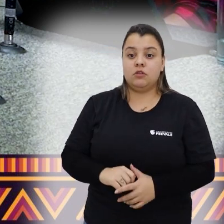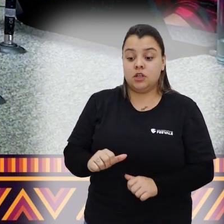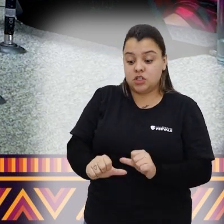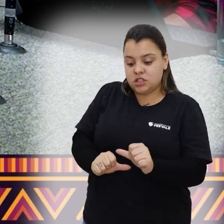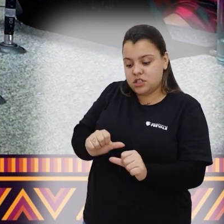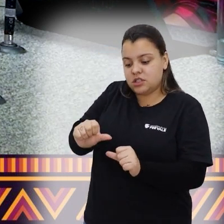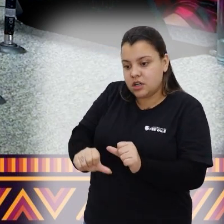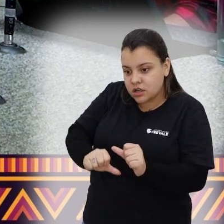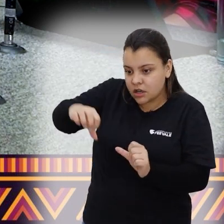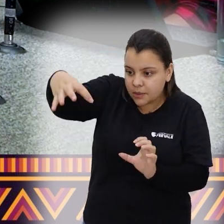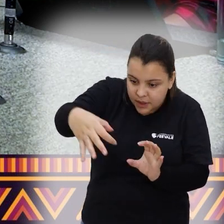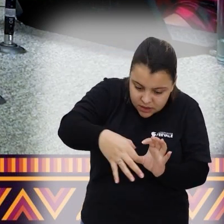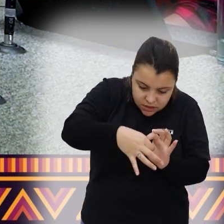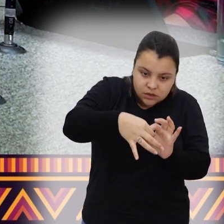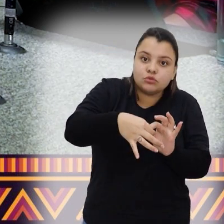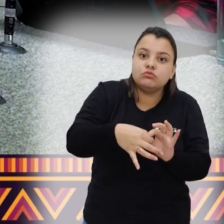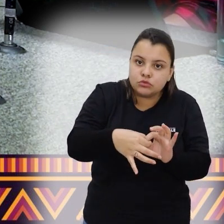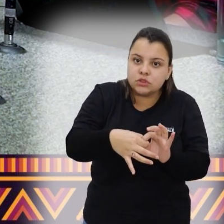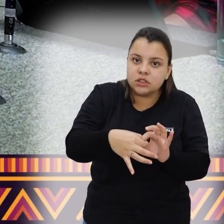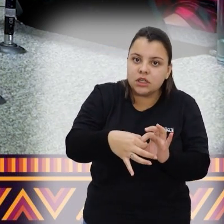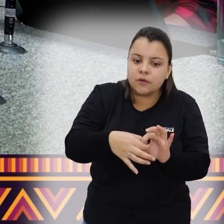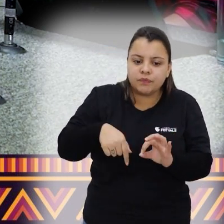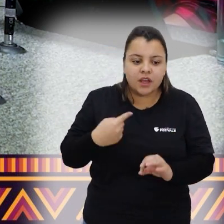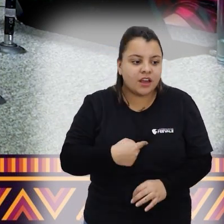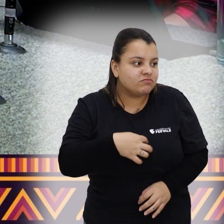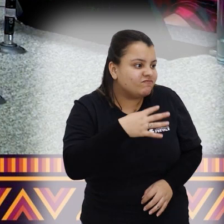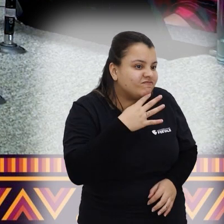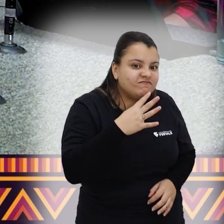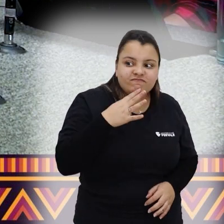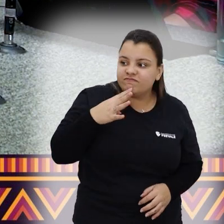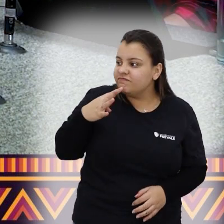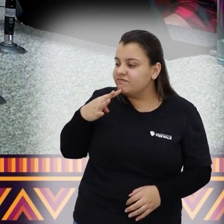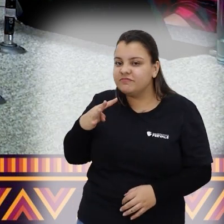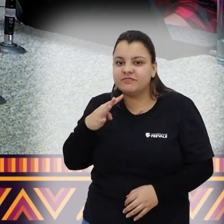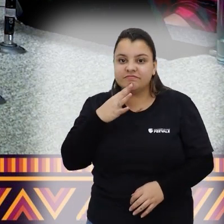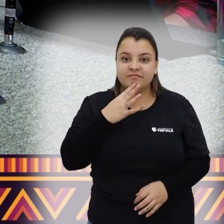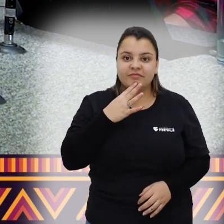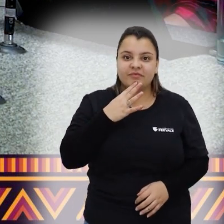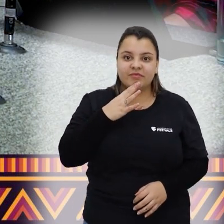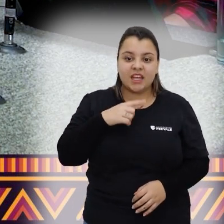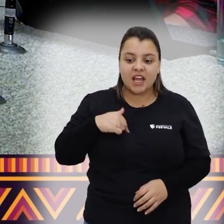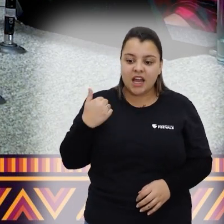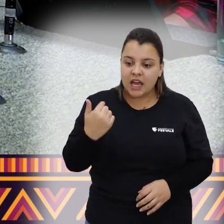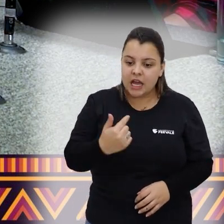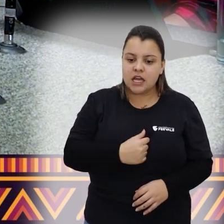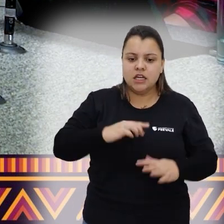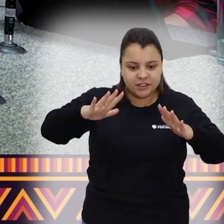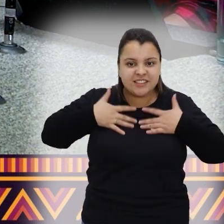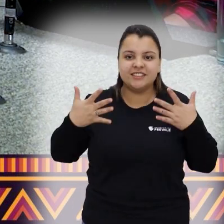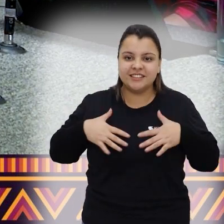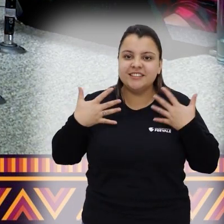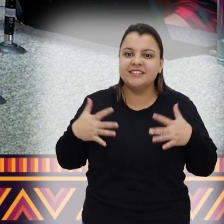nesse organismo na qual a gente se reconhece, na qual a gente se retroalimenta